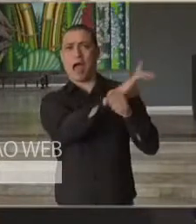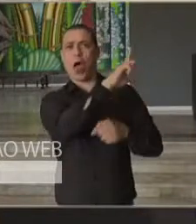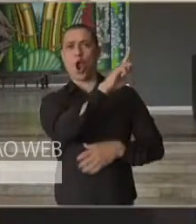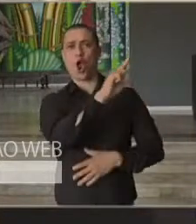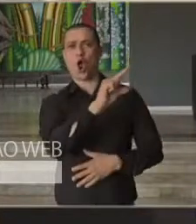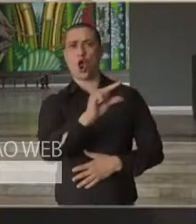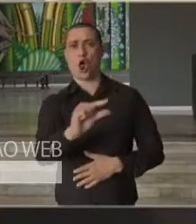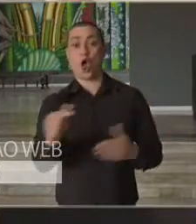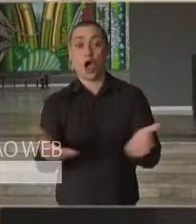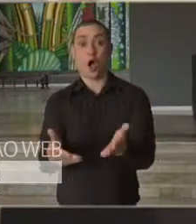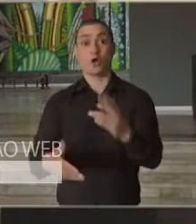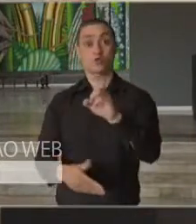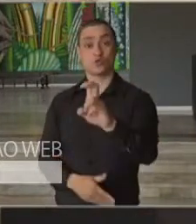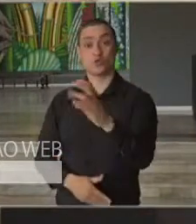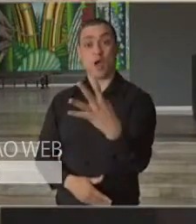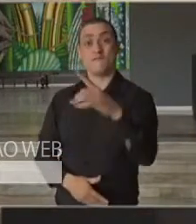Paulo,